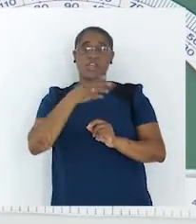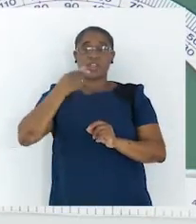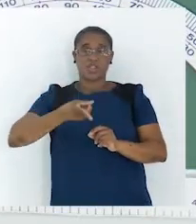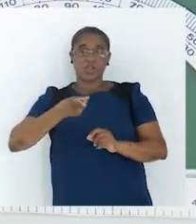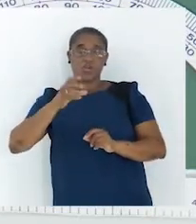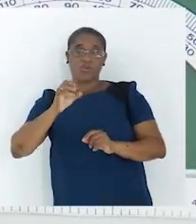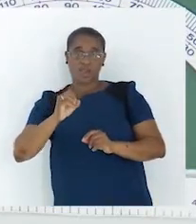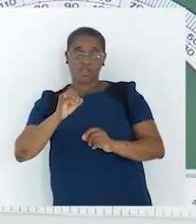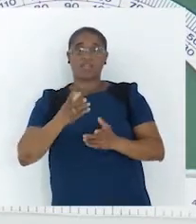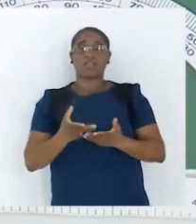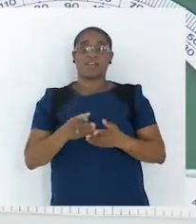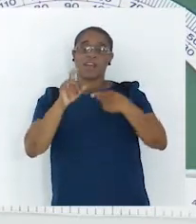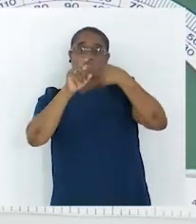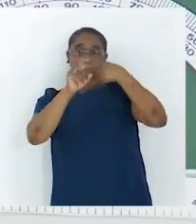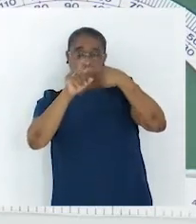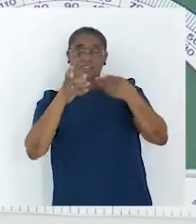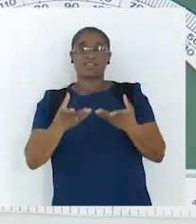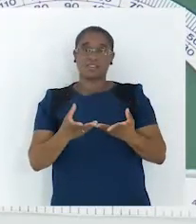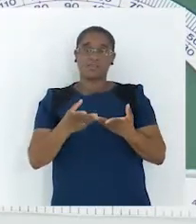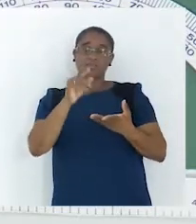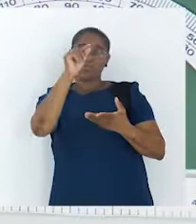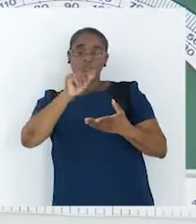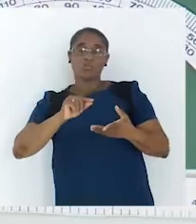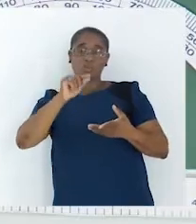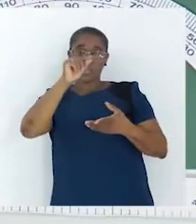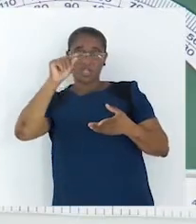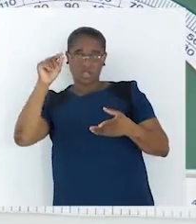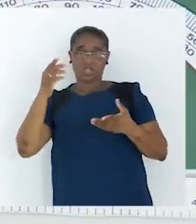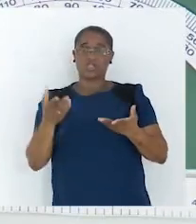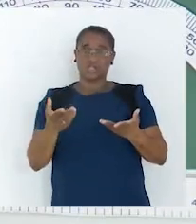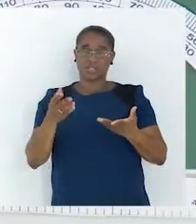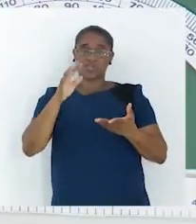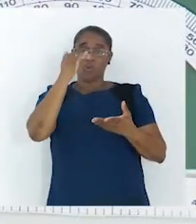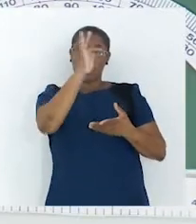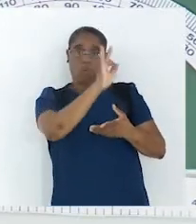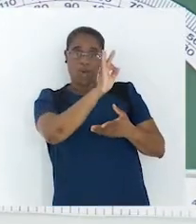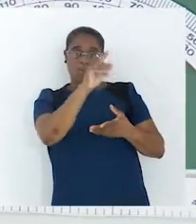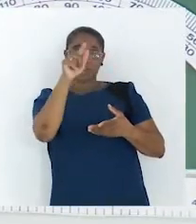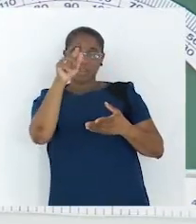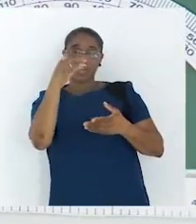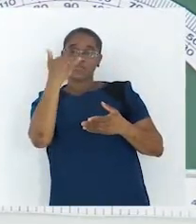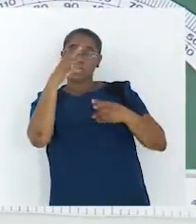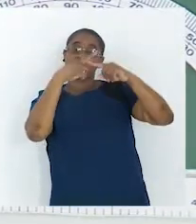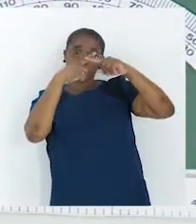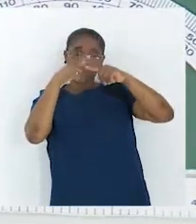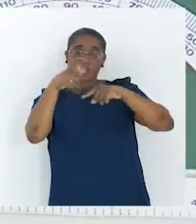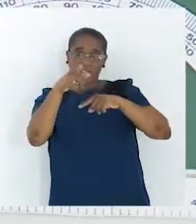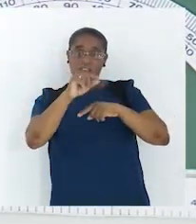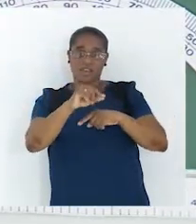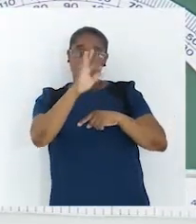90 a dizer o raiz quatro Até nós vamos multiplicar